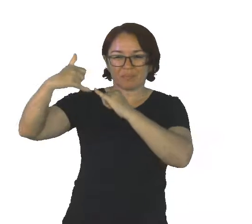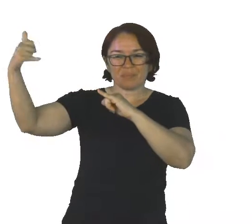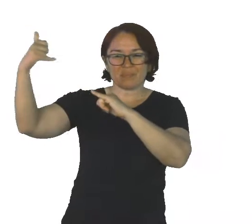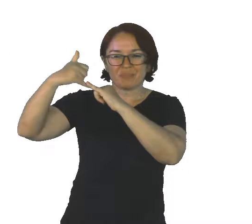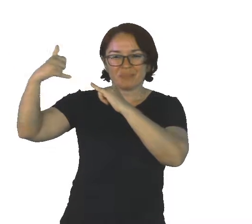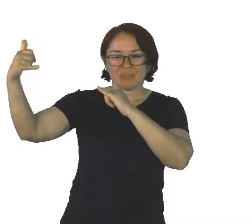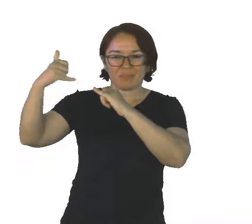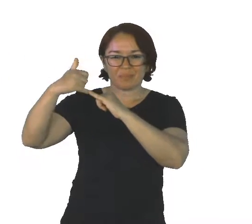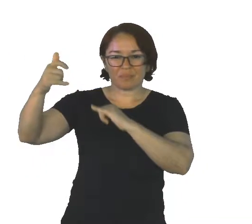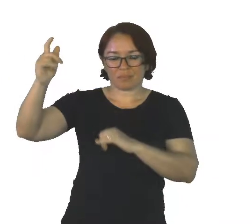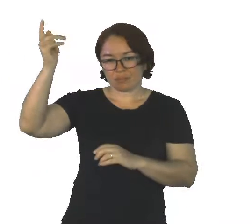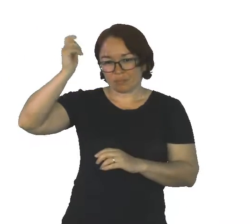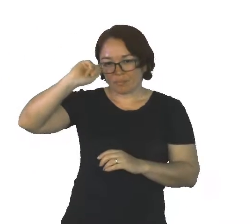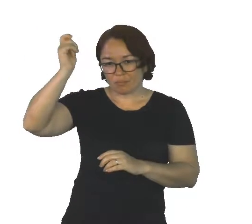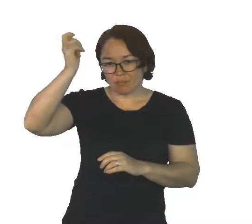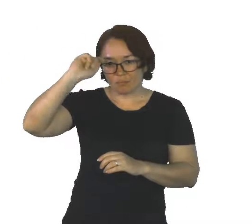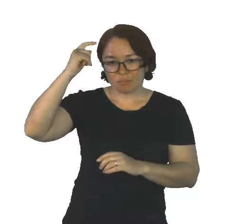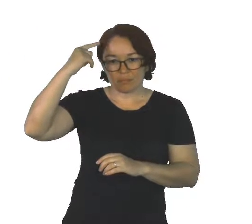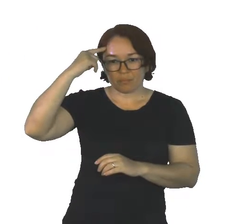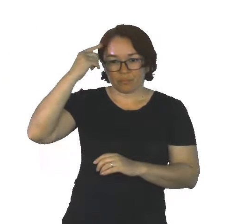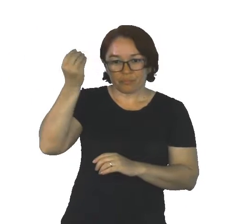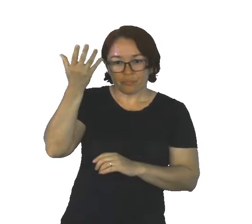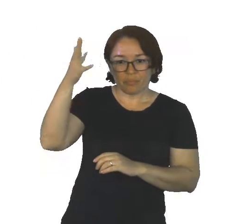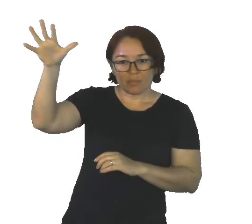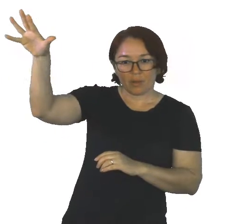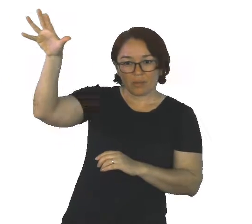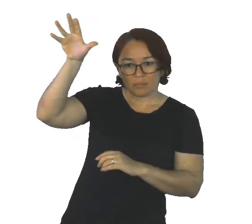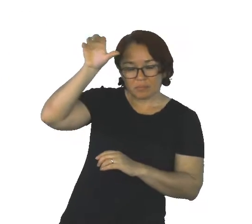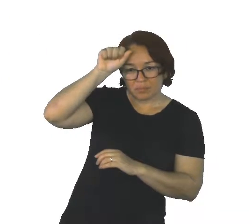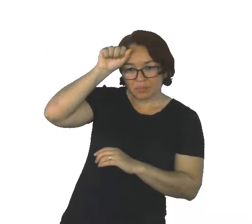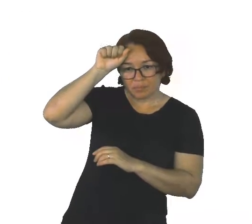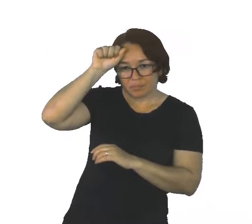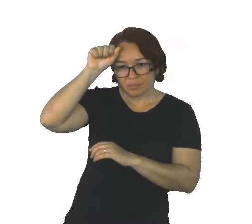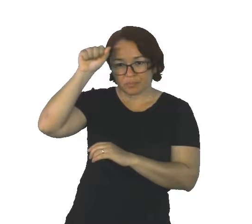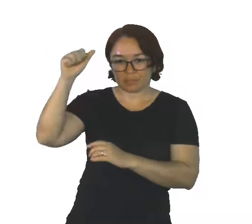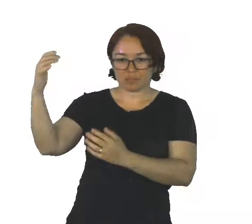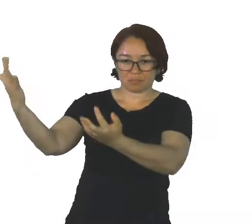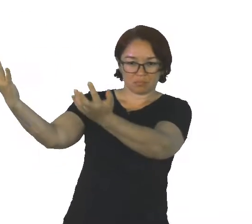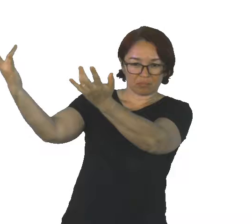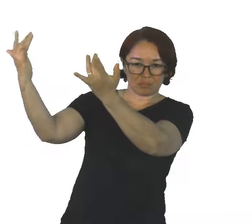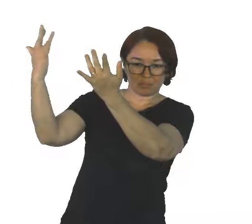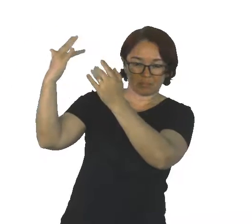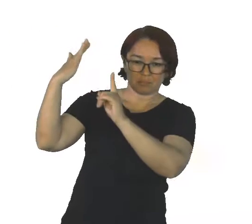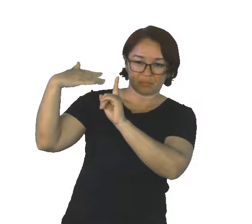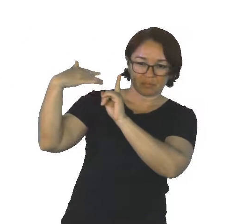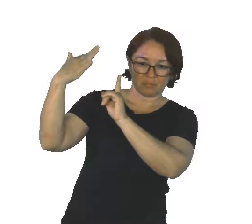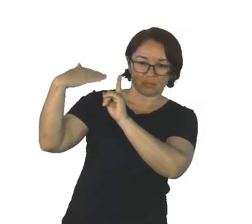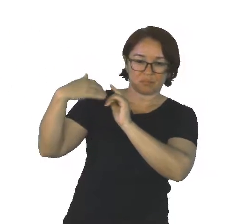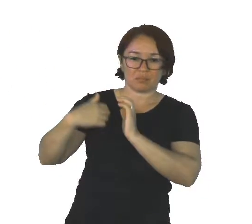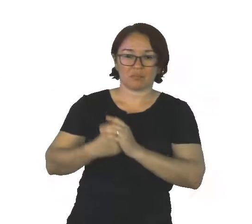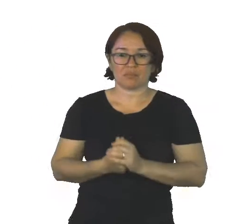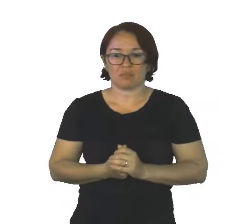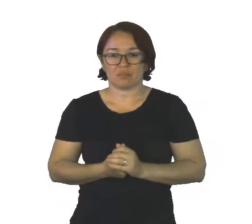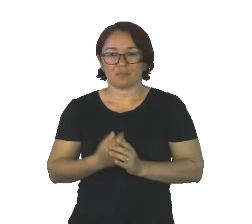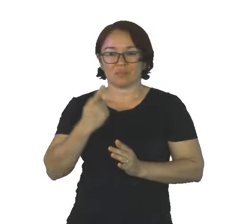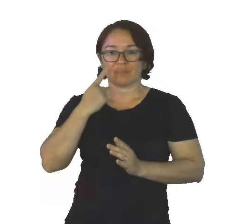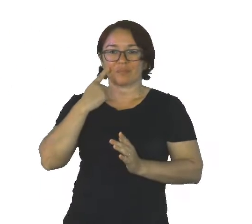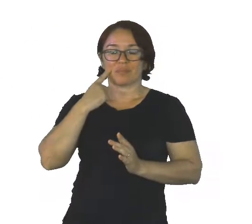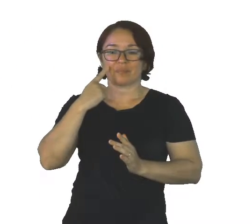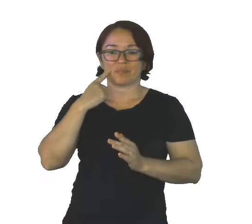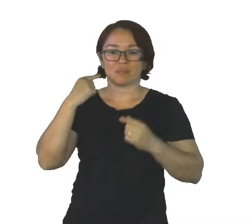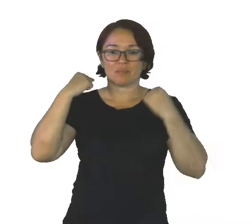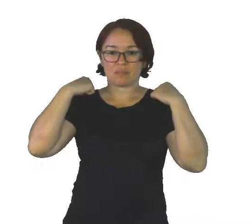para atrair essas divindades. Os colares feitos com algodão e asas de besouros são indispensáveis